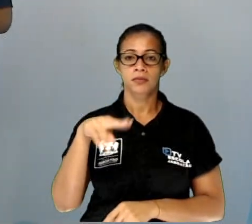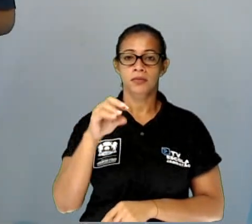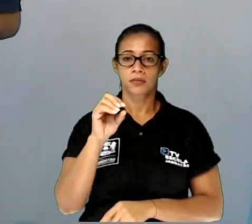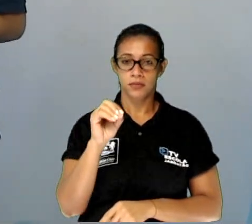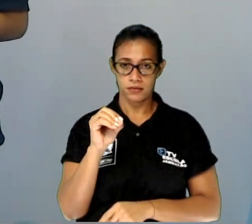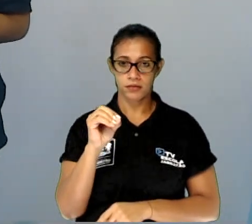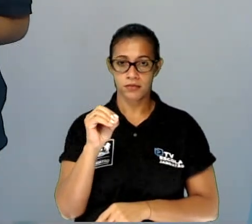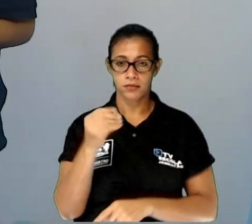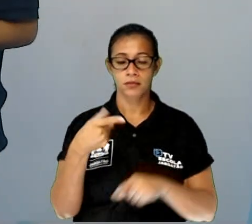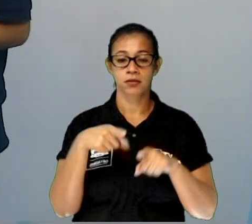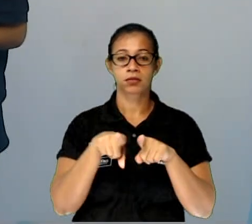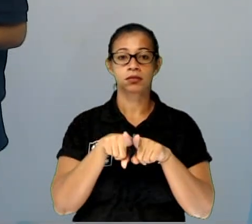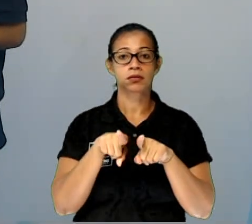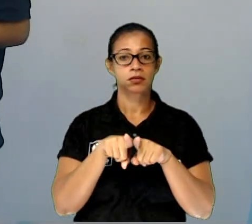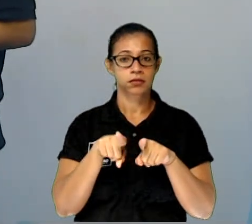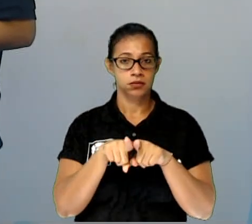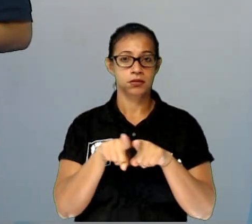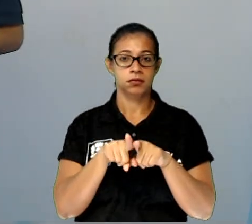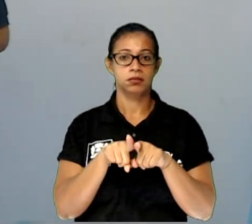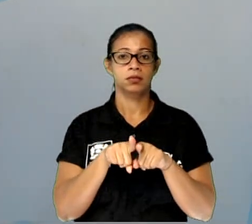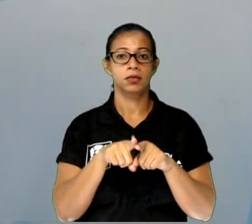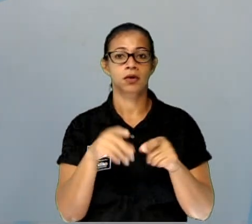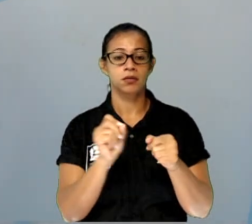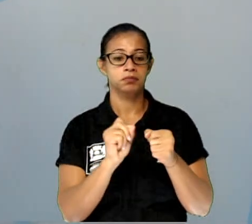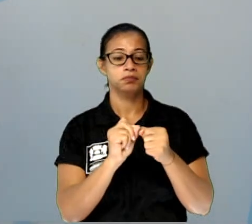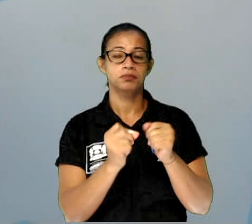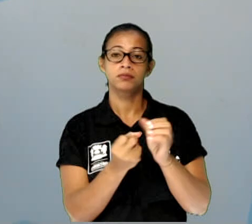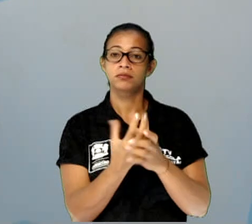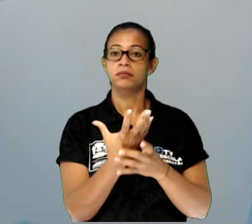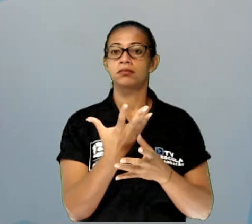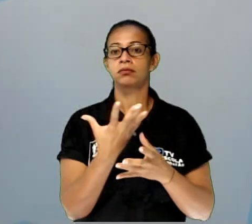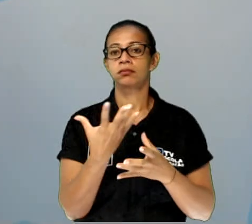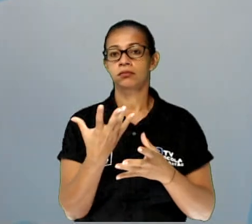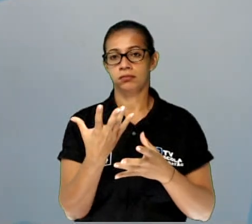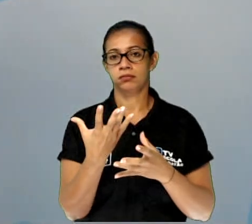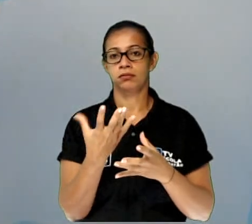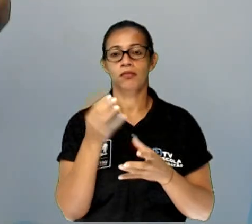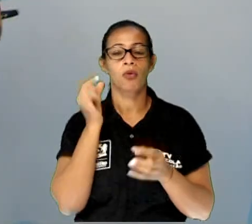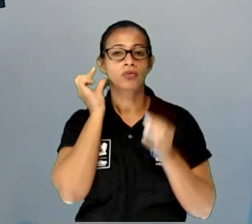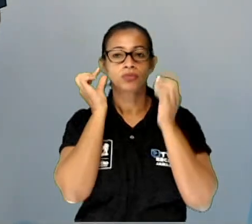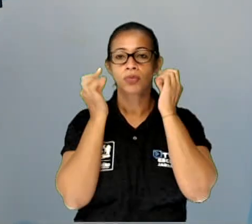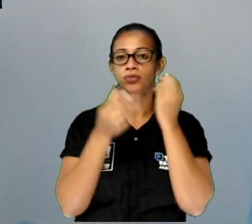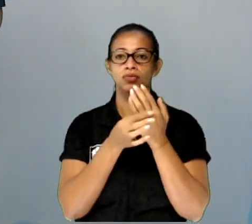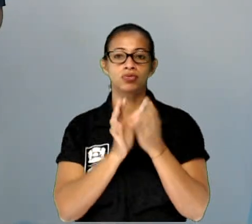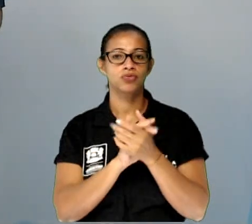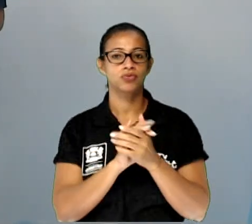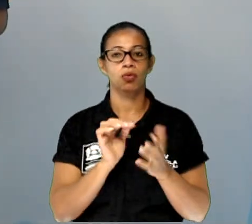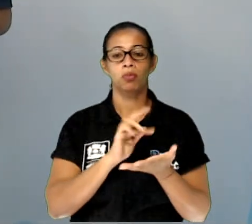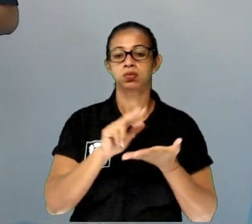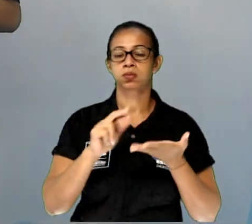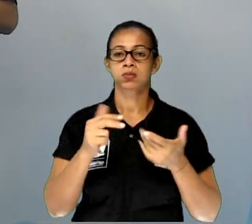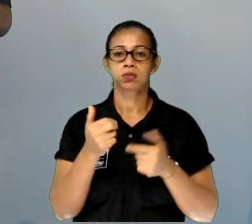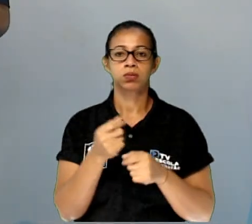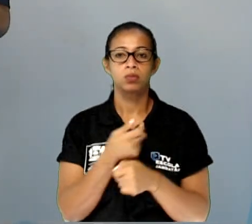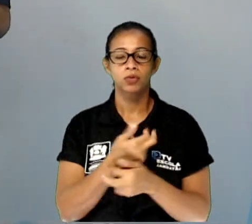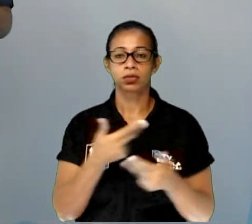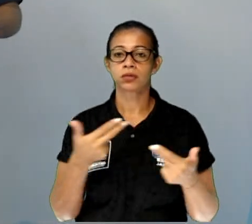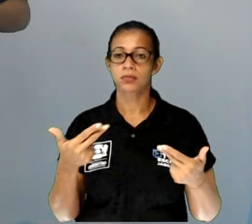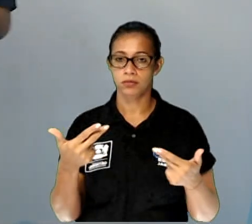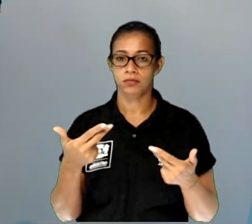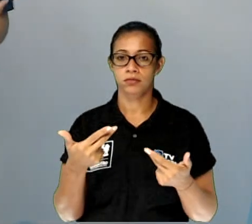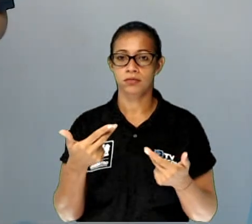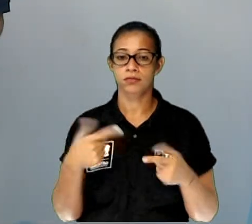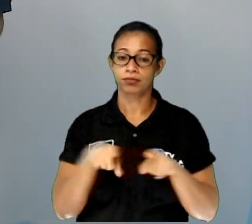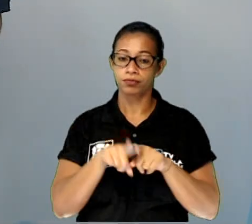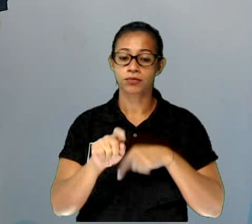imagens religiosas que eles mesmos fabricavam para o Ocidente, tirando grande lucro dessas transações, tá? Então, é